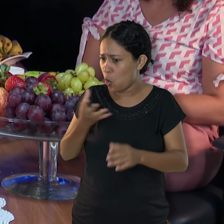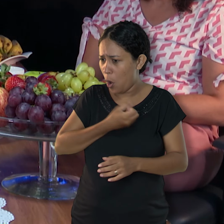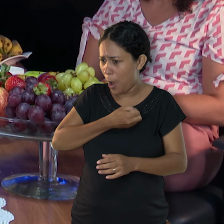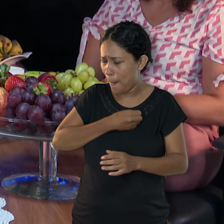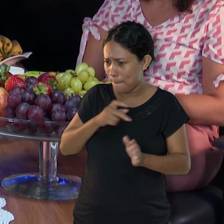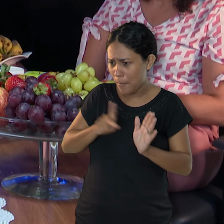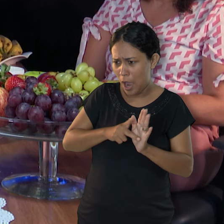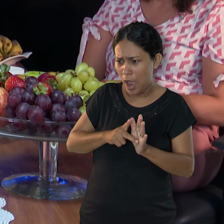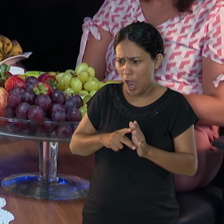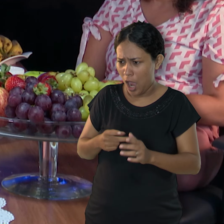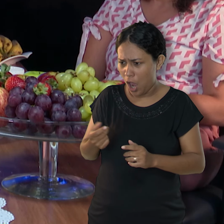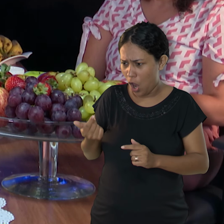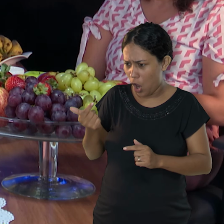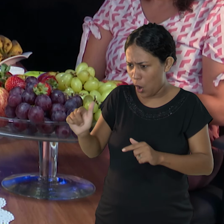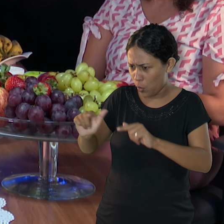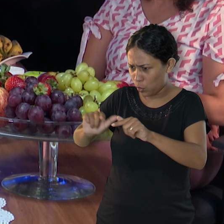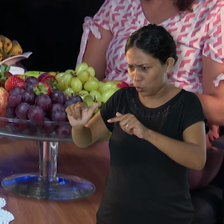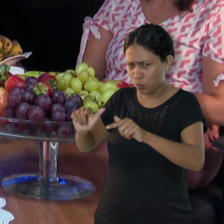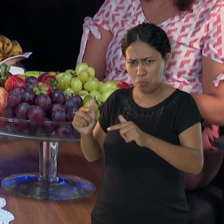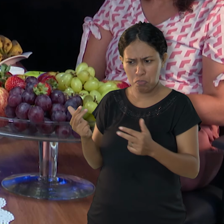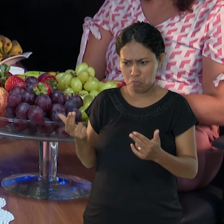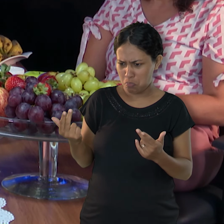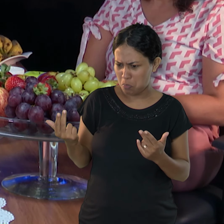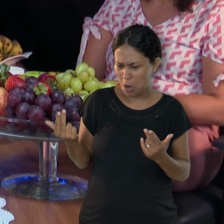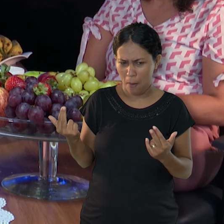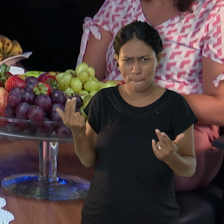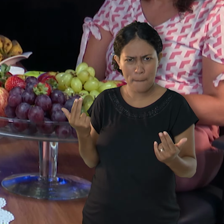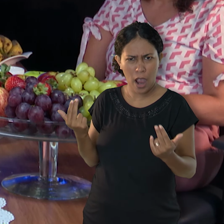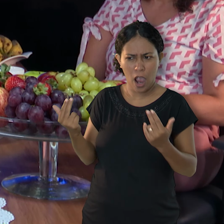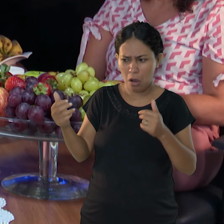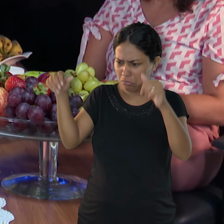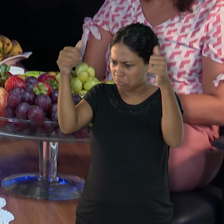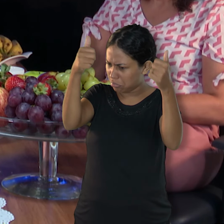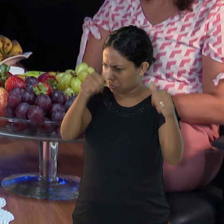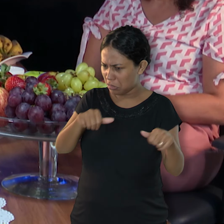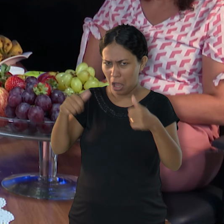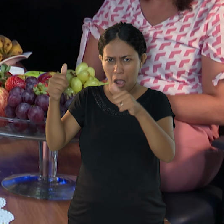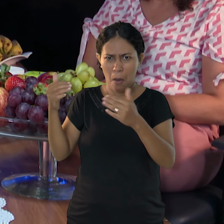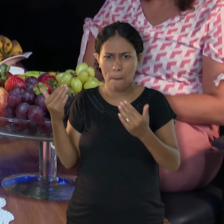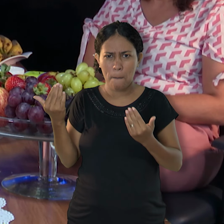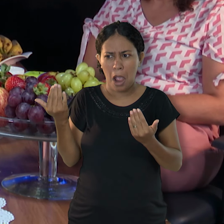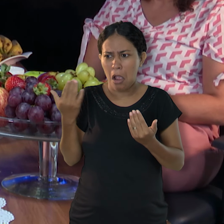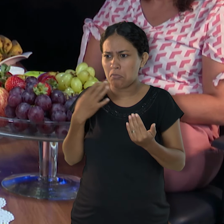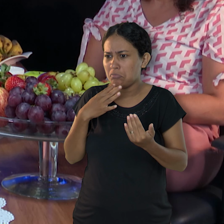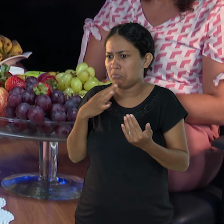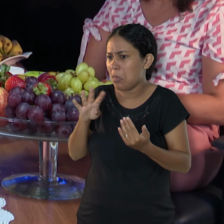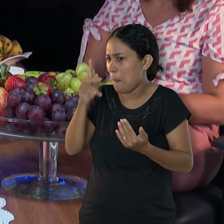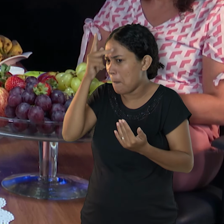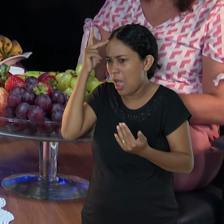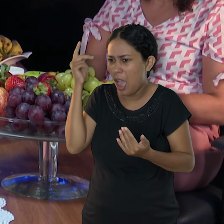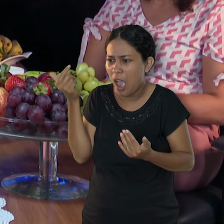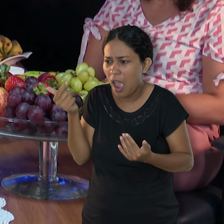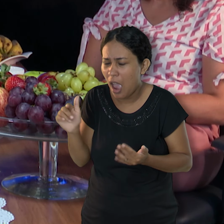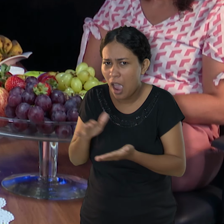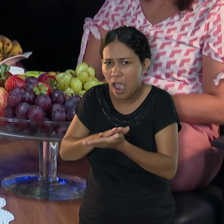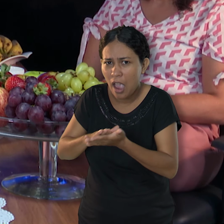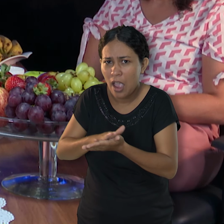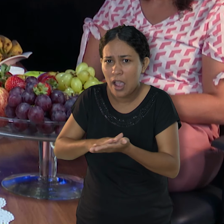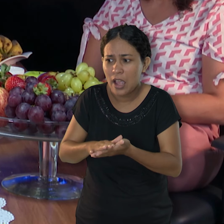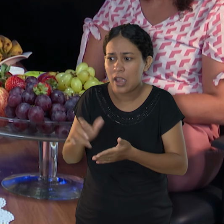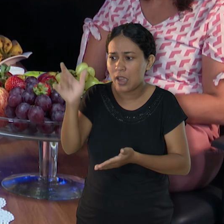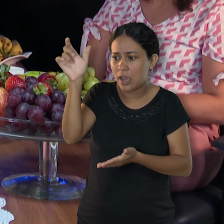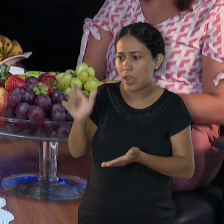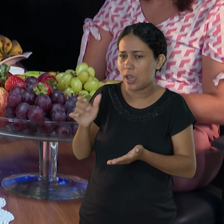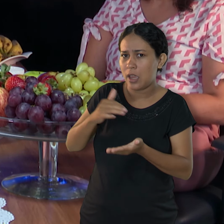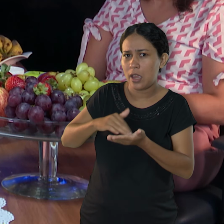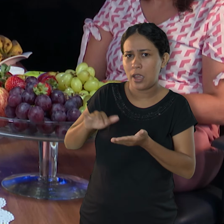que julgavam e se comparavam. Ninguém fazia isso. E aí foi engraçado, o ano retrasado, eu recebi, a Nayara era secretária de Gestão Estratégica, eu recebi no